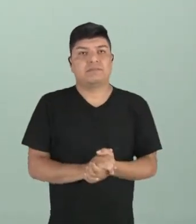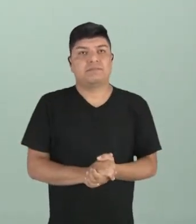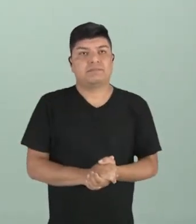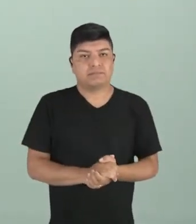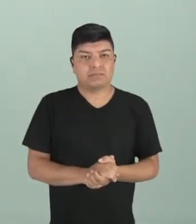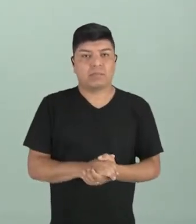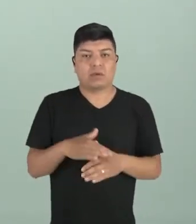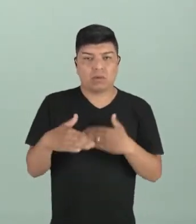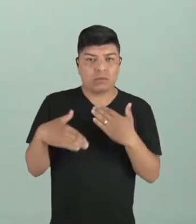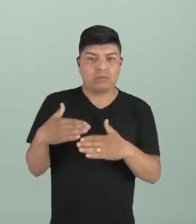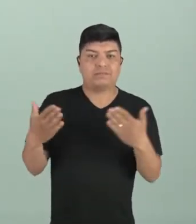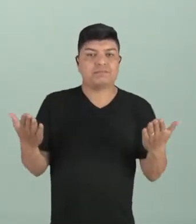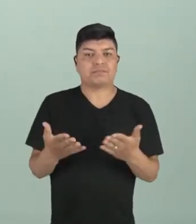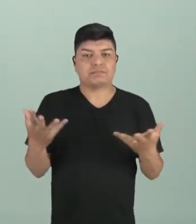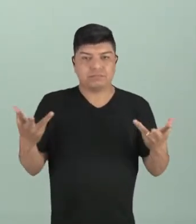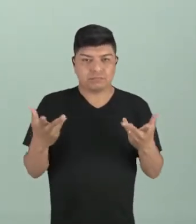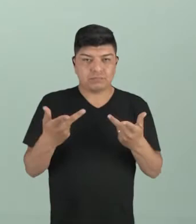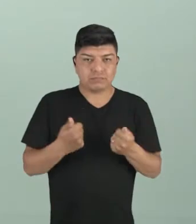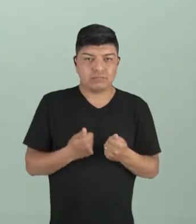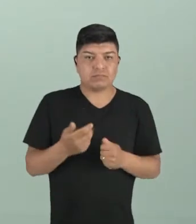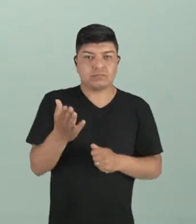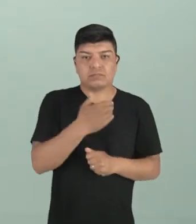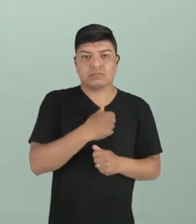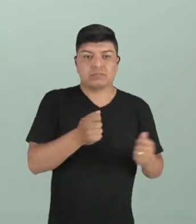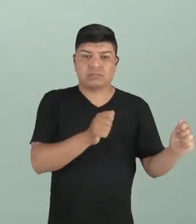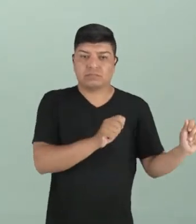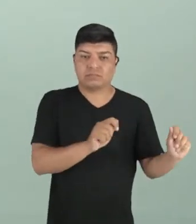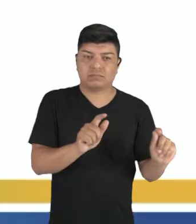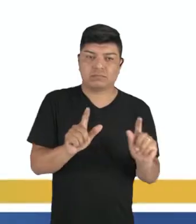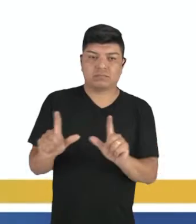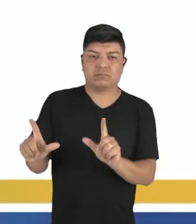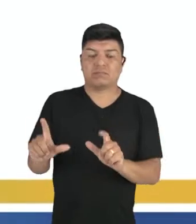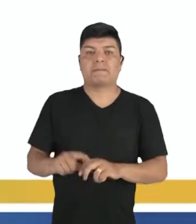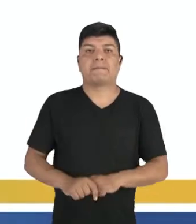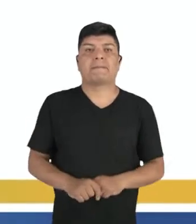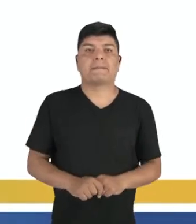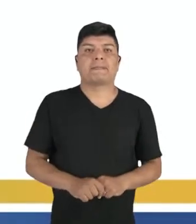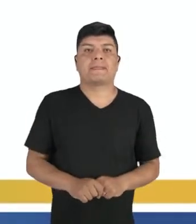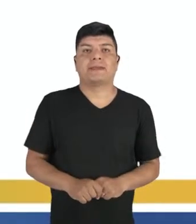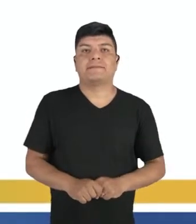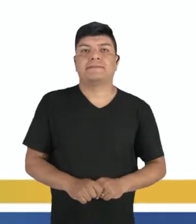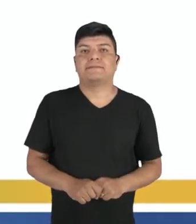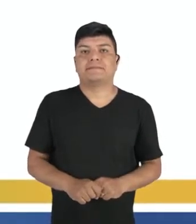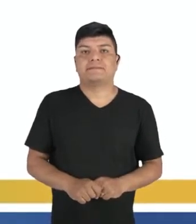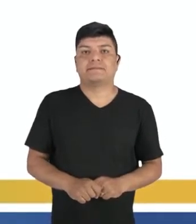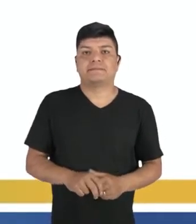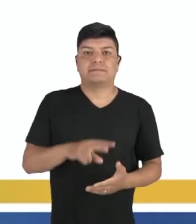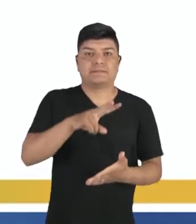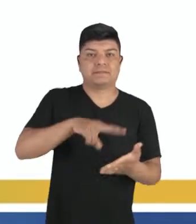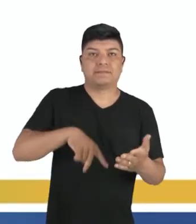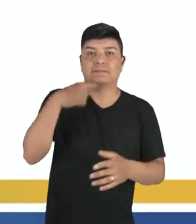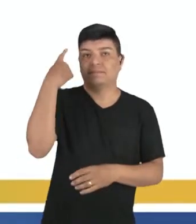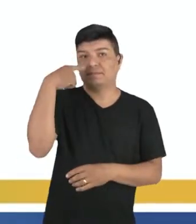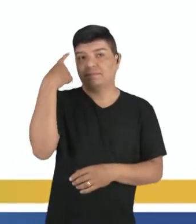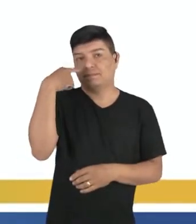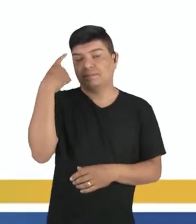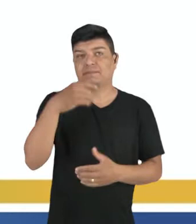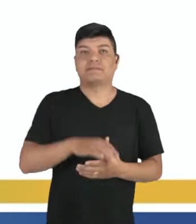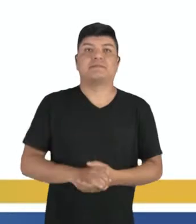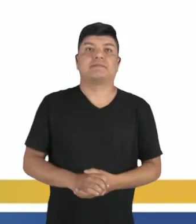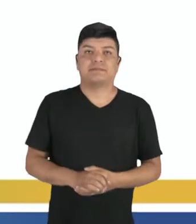vamos desenvolver essa habilidade. Vamos lá para o nosso slide, na tela. Lectura na língua espanhola,